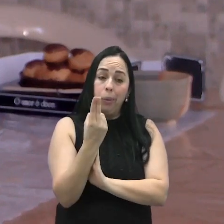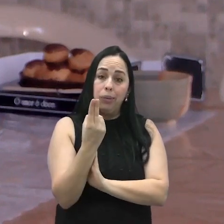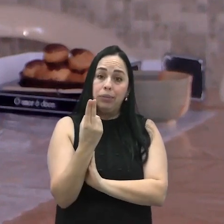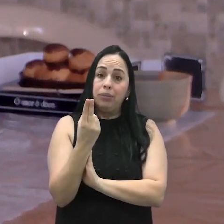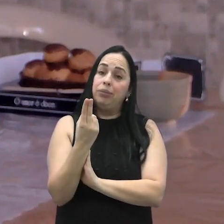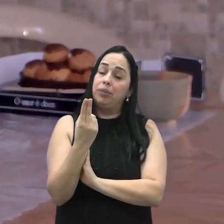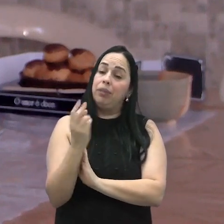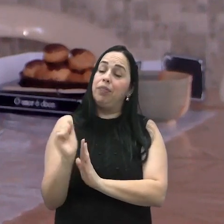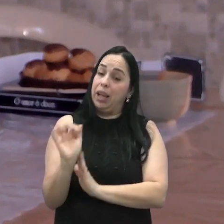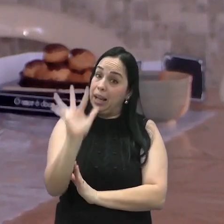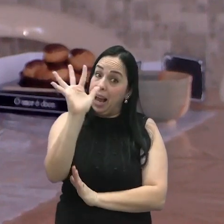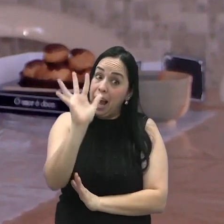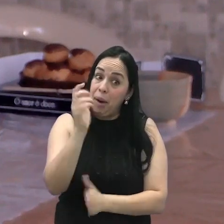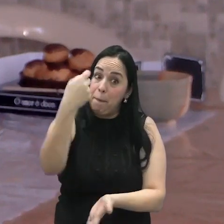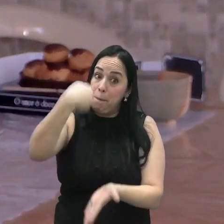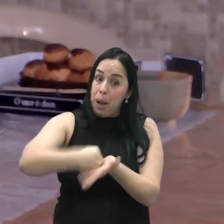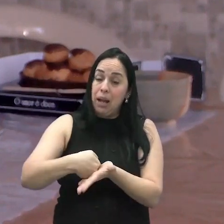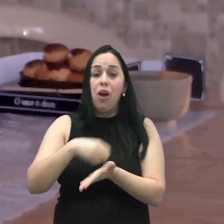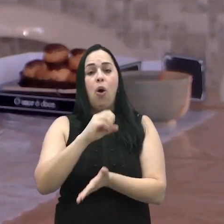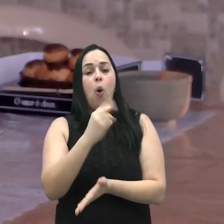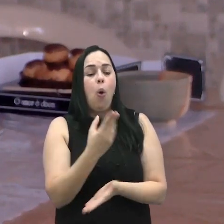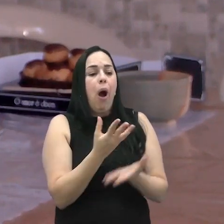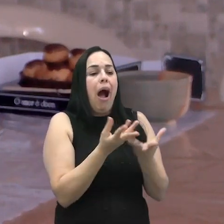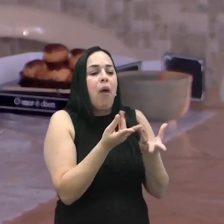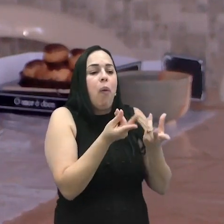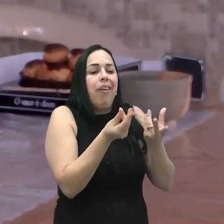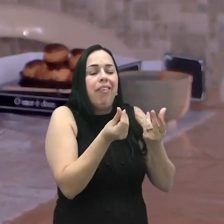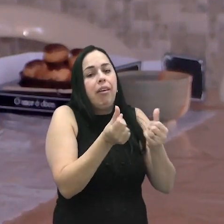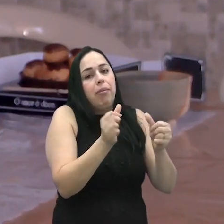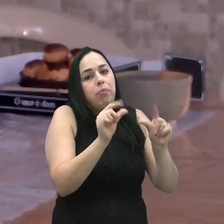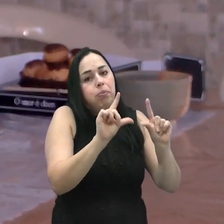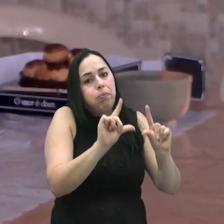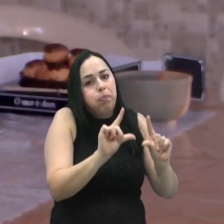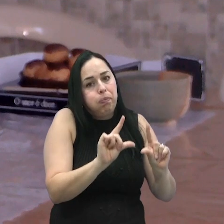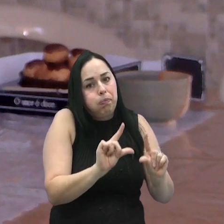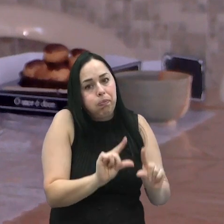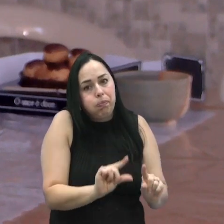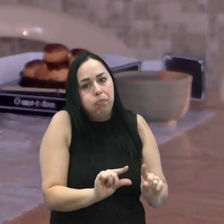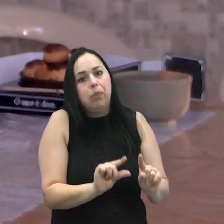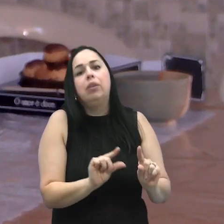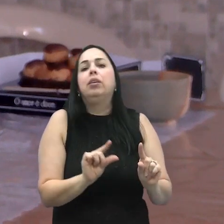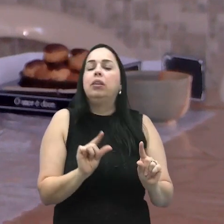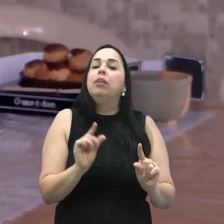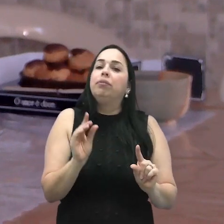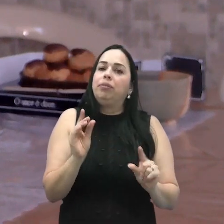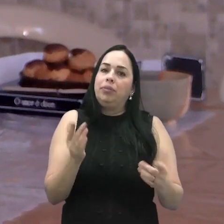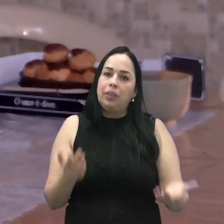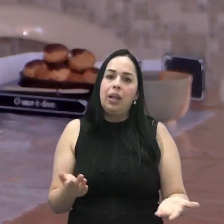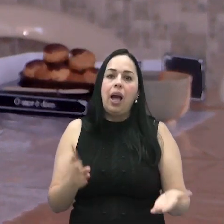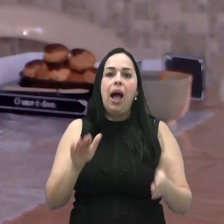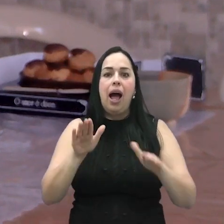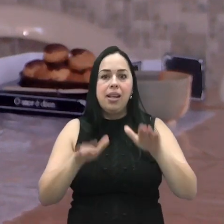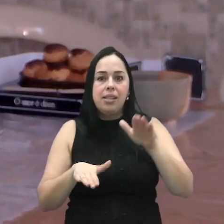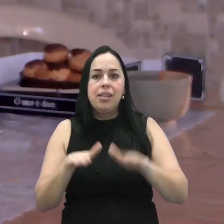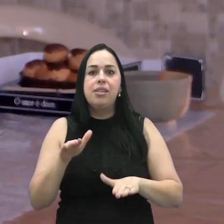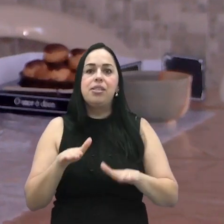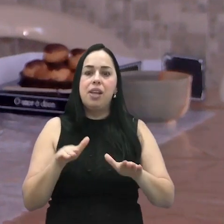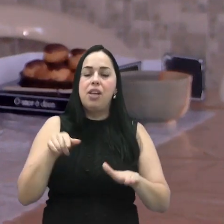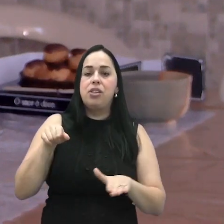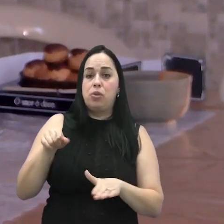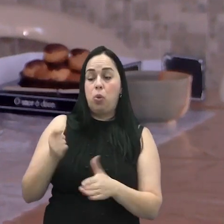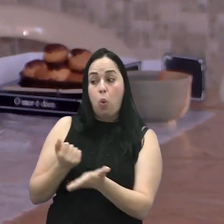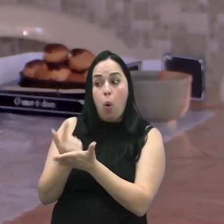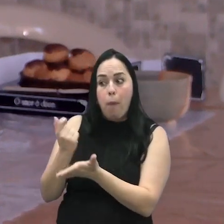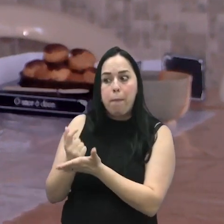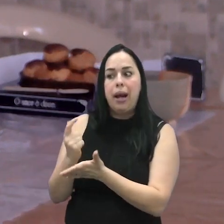qualidade e mantém o valor, ou a gente sobe um pouco o valor e mantém a qualidade ou até melhora ela. Porque às vezes a diferença de